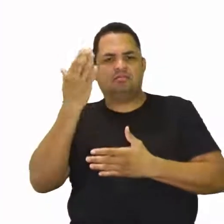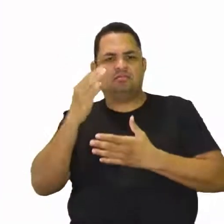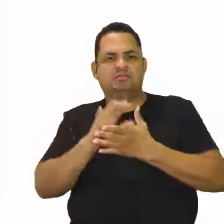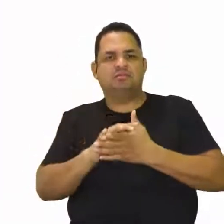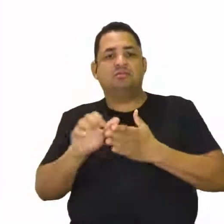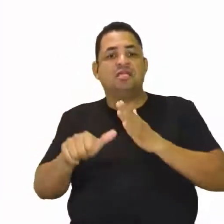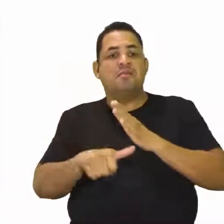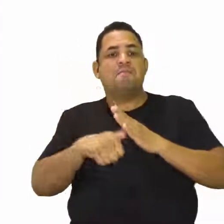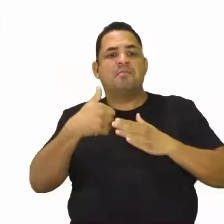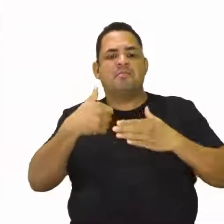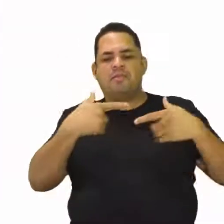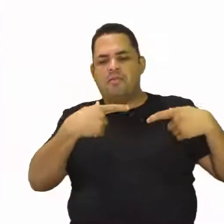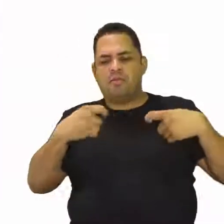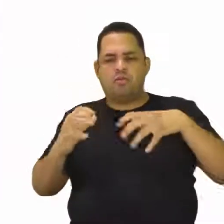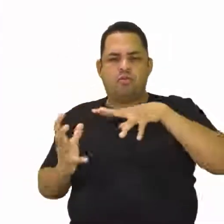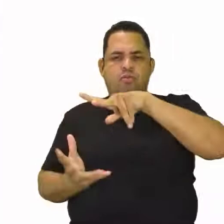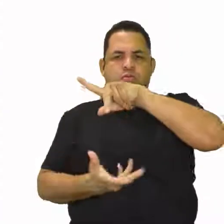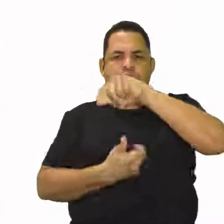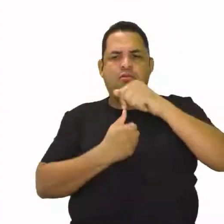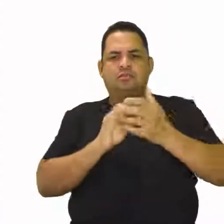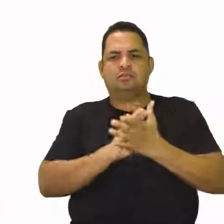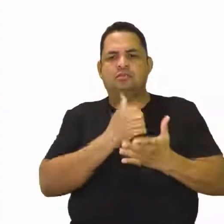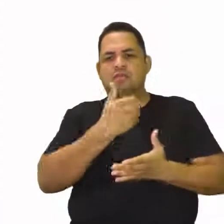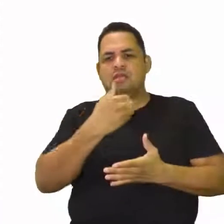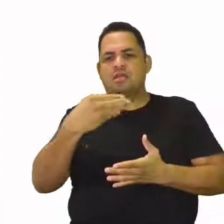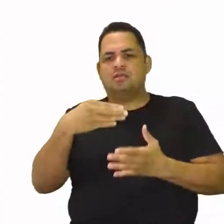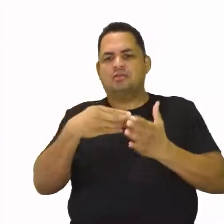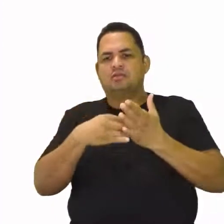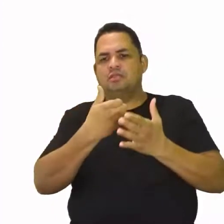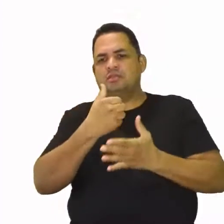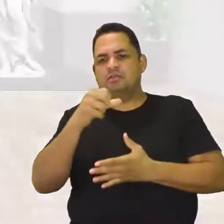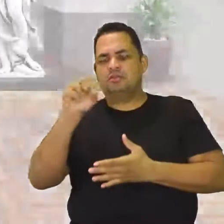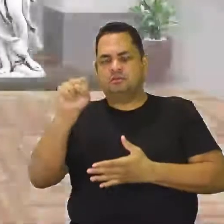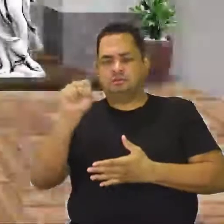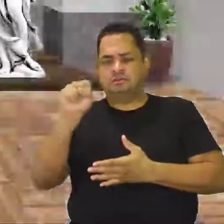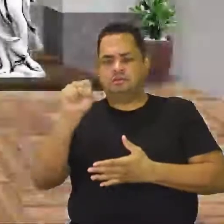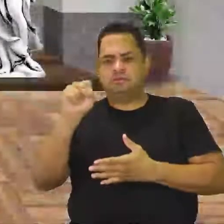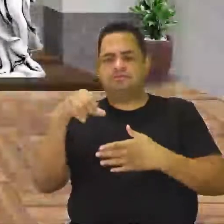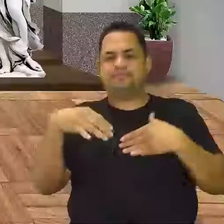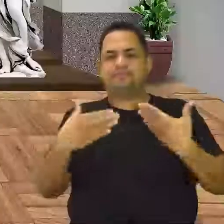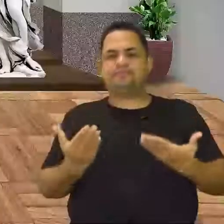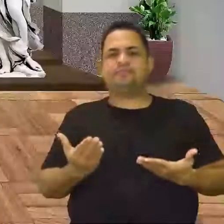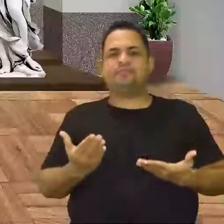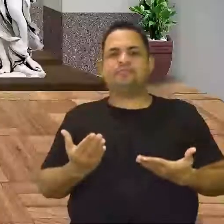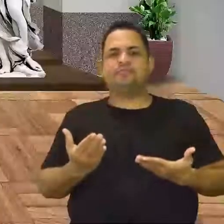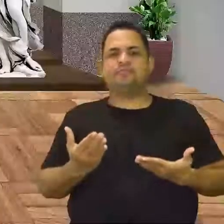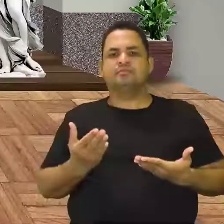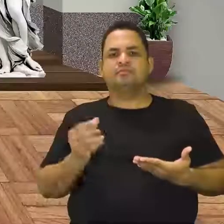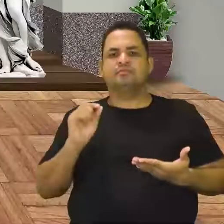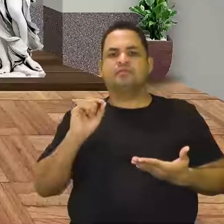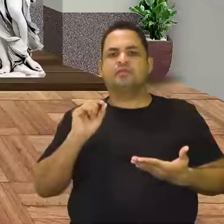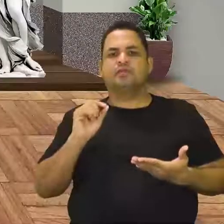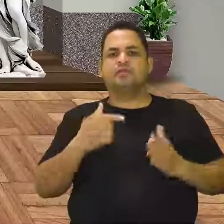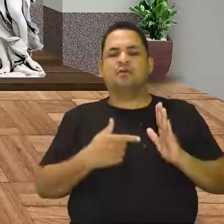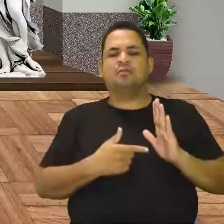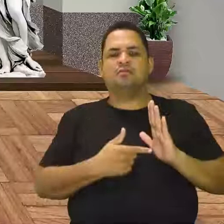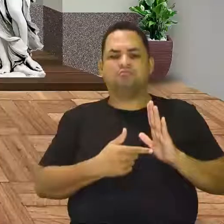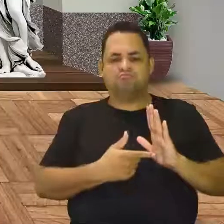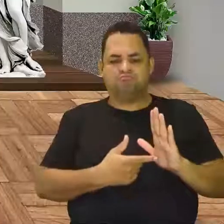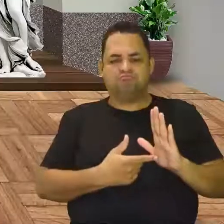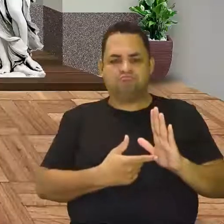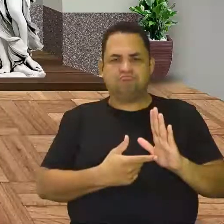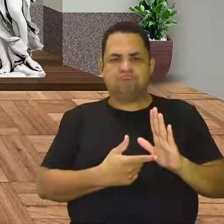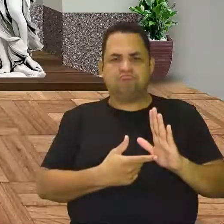Guerra Mundial, de 14 a 18. Vem para mim. Isso que eu acabei de mostrar para